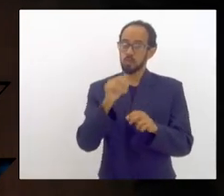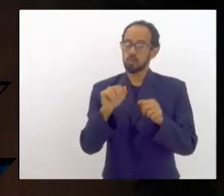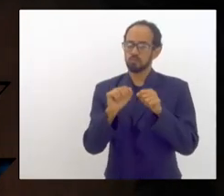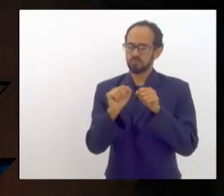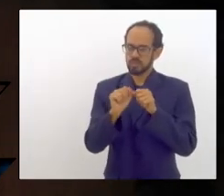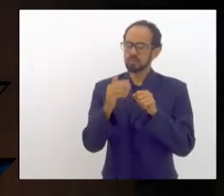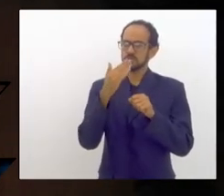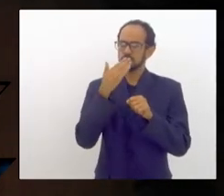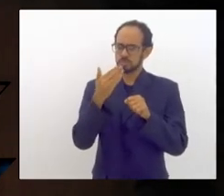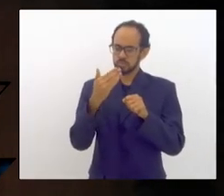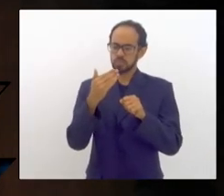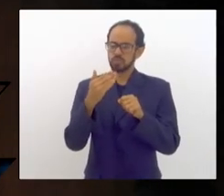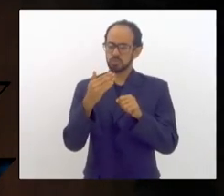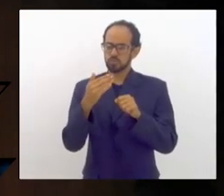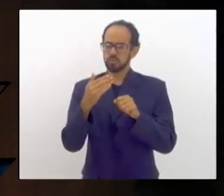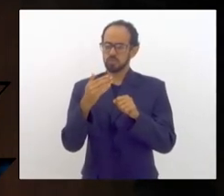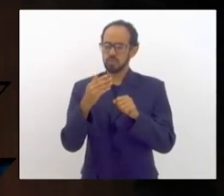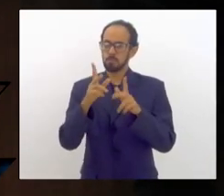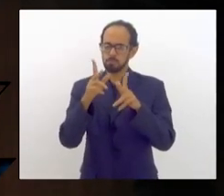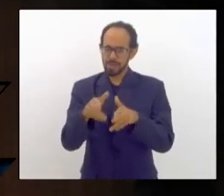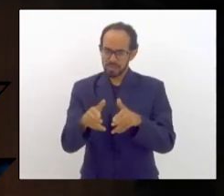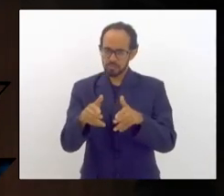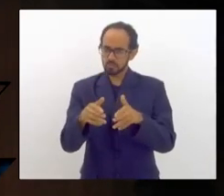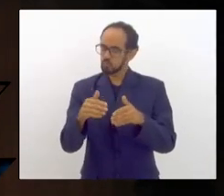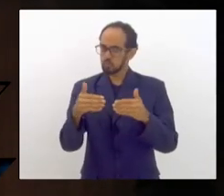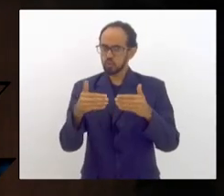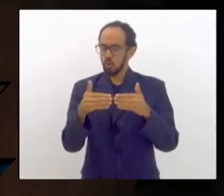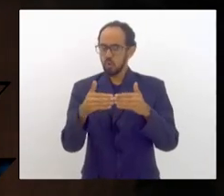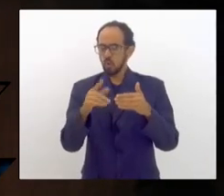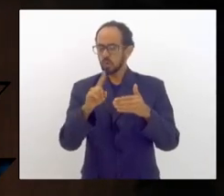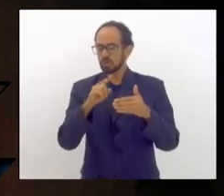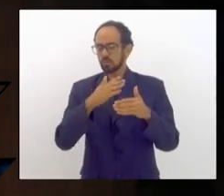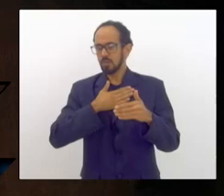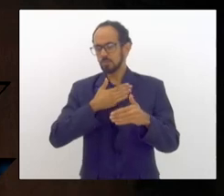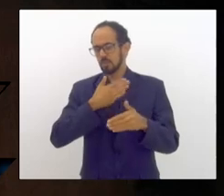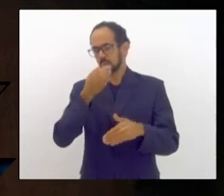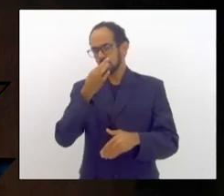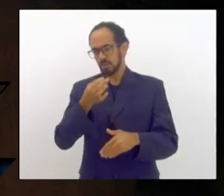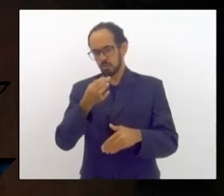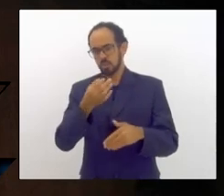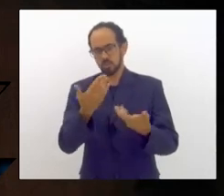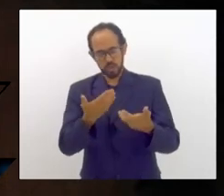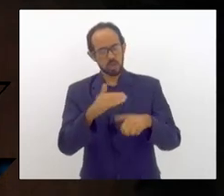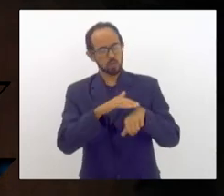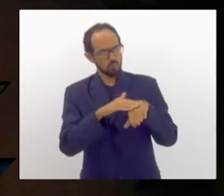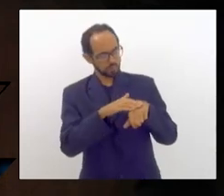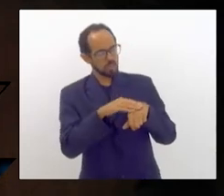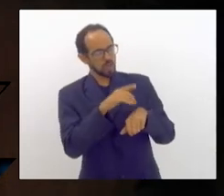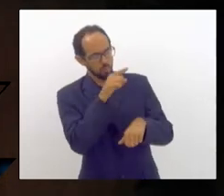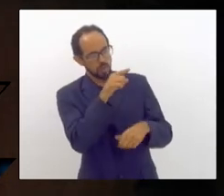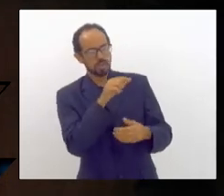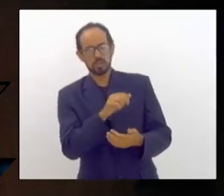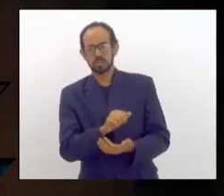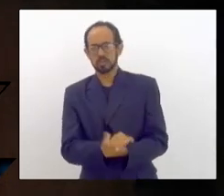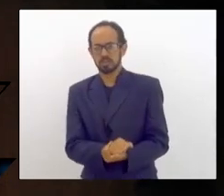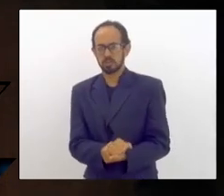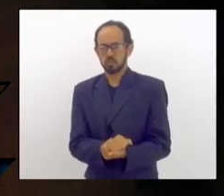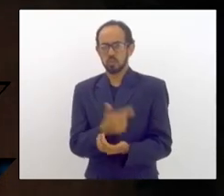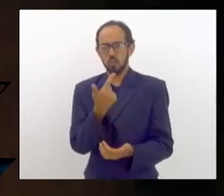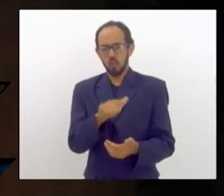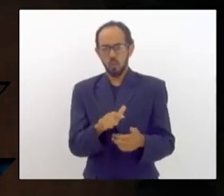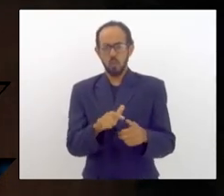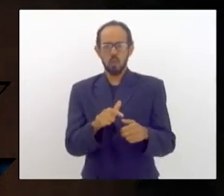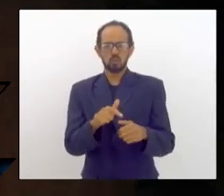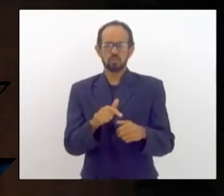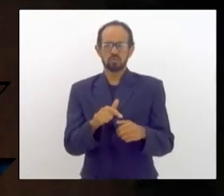bom nível da discussão, mesmo discordando da minha posição. E é com ele que eu quero dialogar num outro nível.